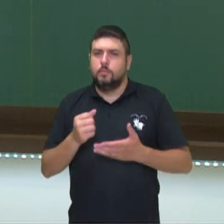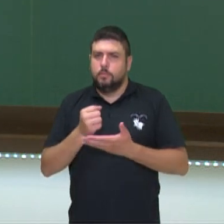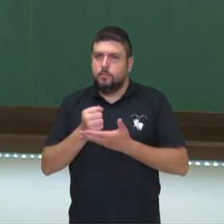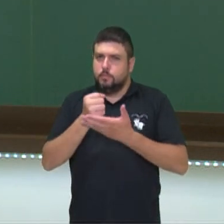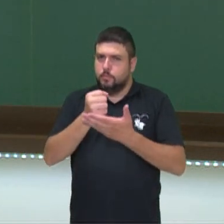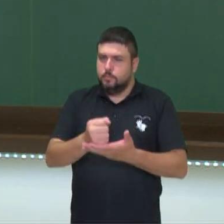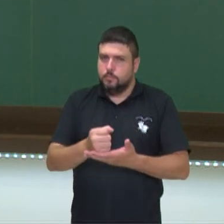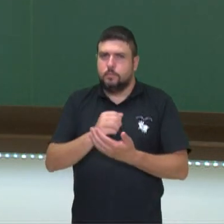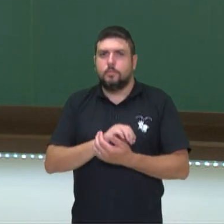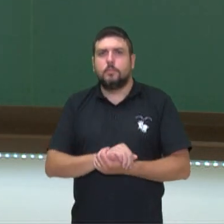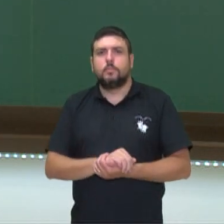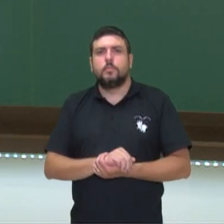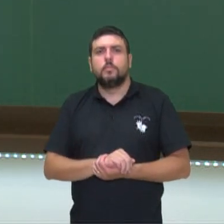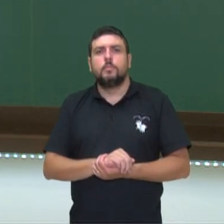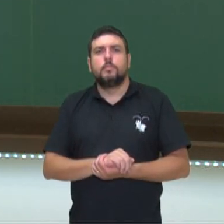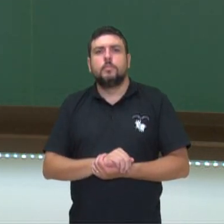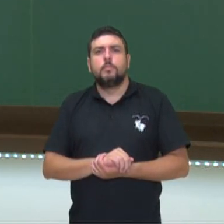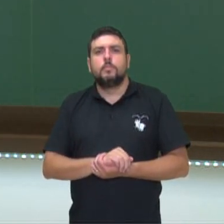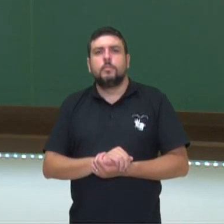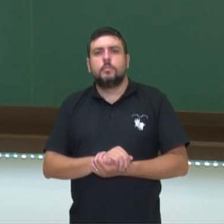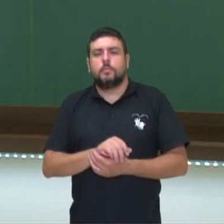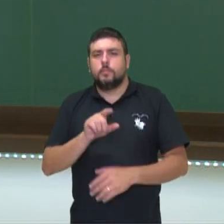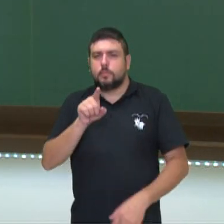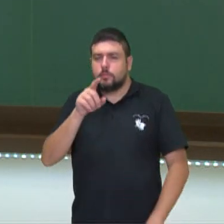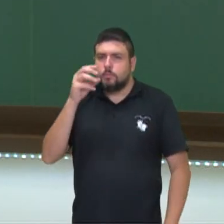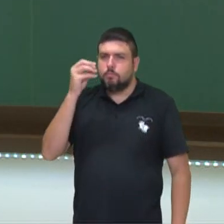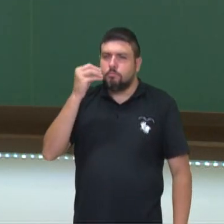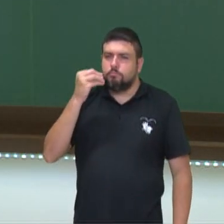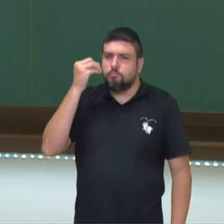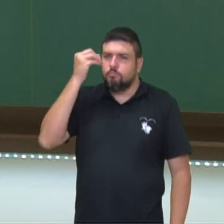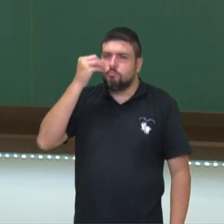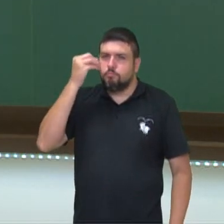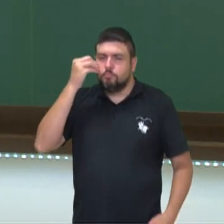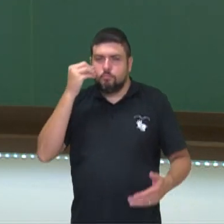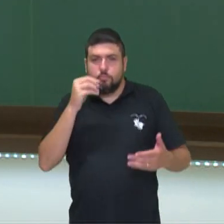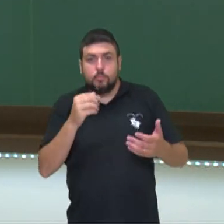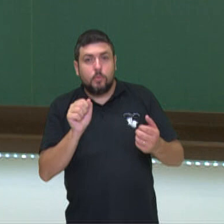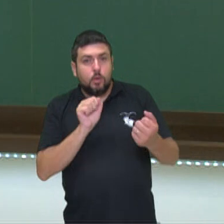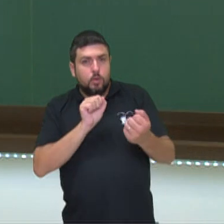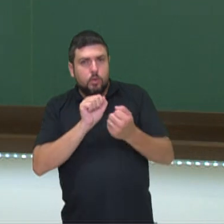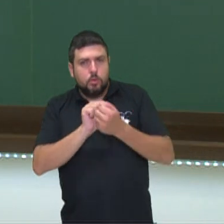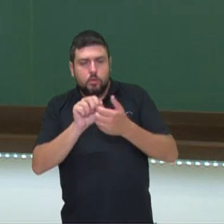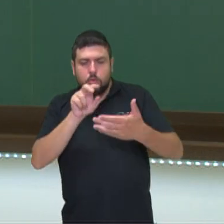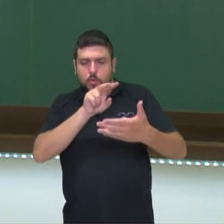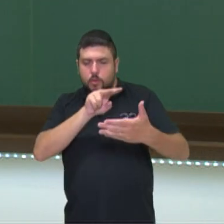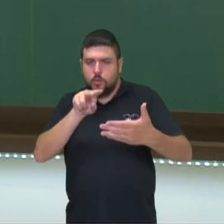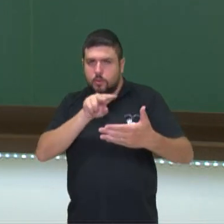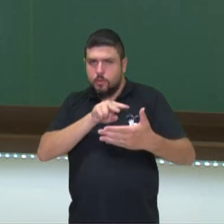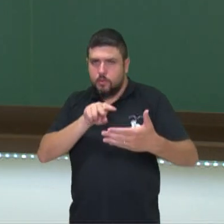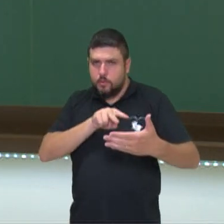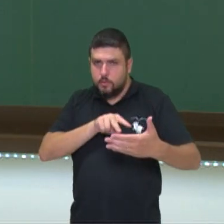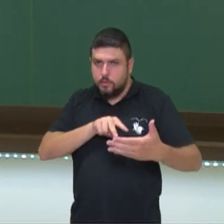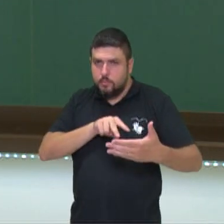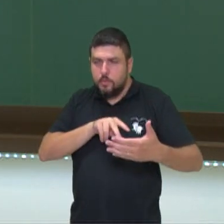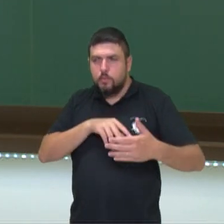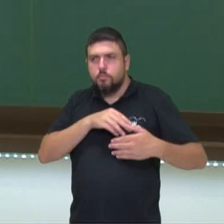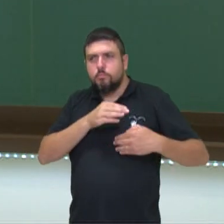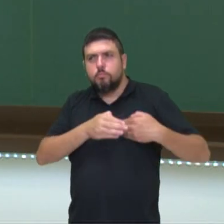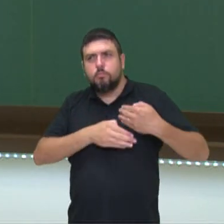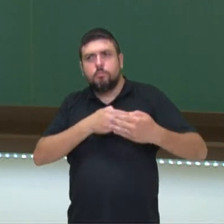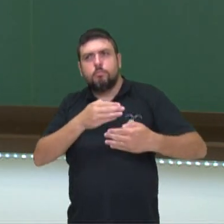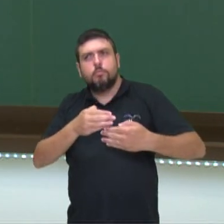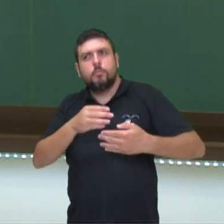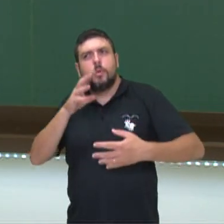o que nós podemos fazer aqui? Vai tentando fazer a leitura junto comigo para que nós possamos chegar ao final da questão e a gente